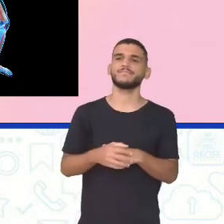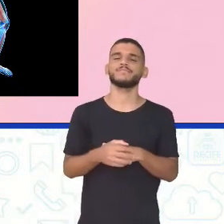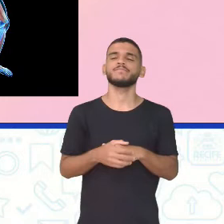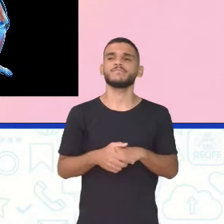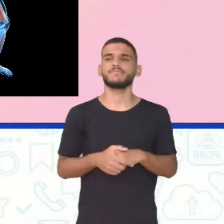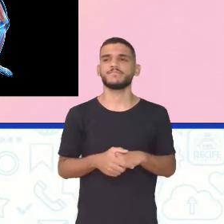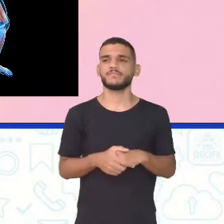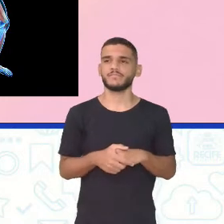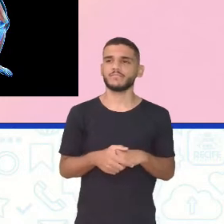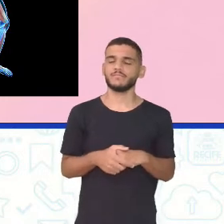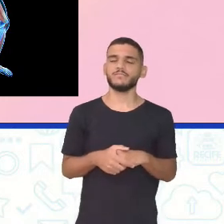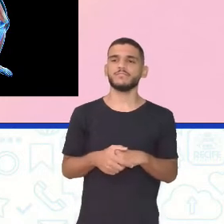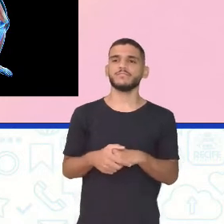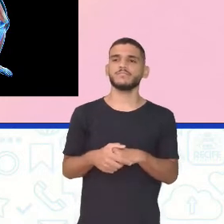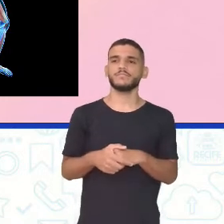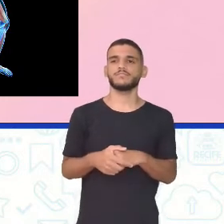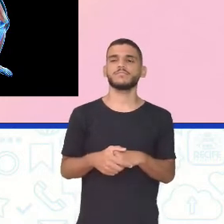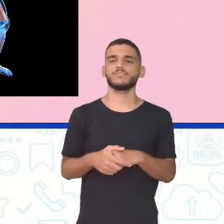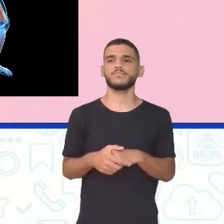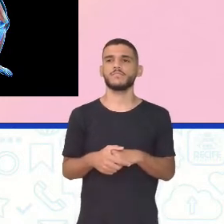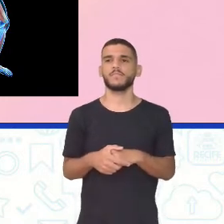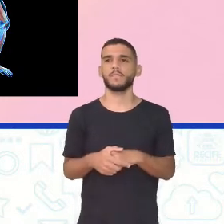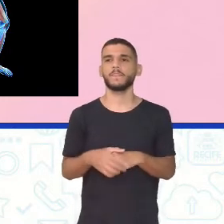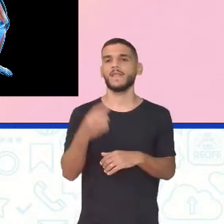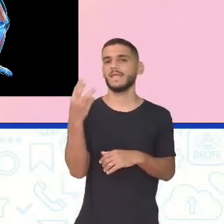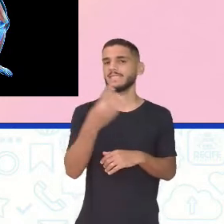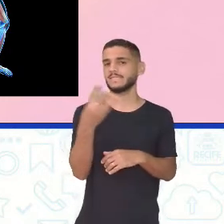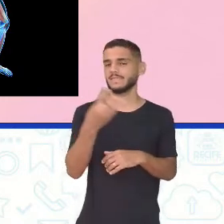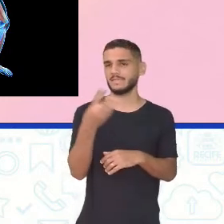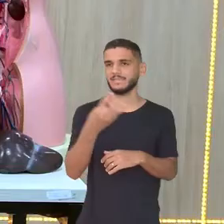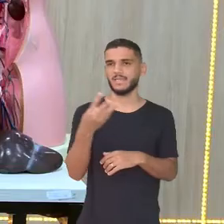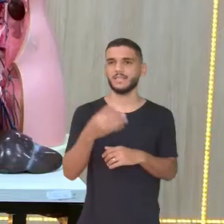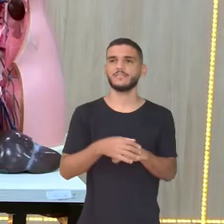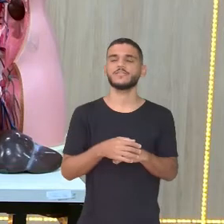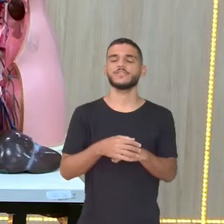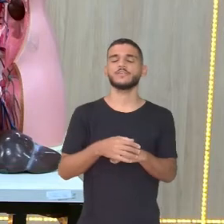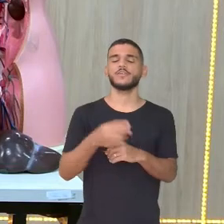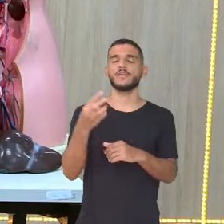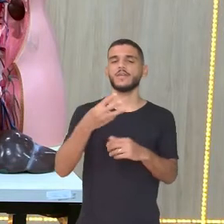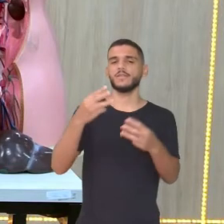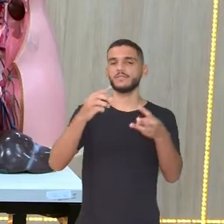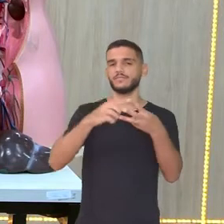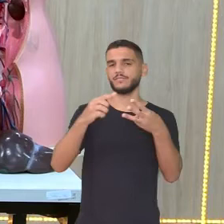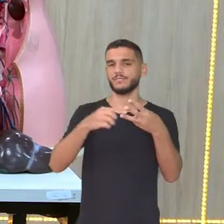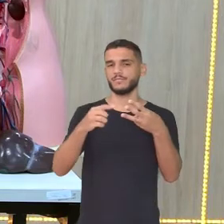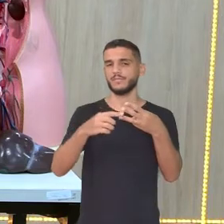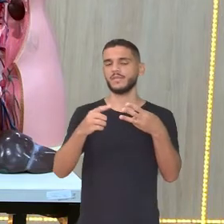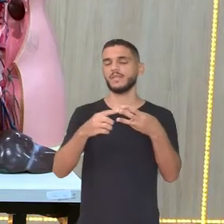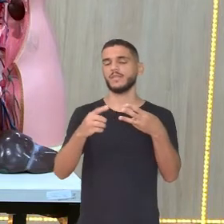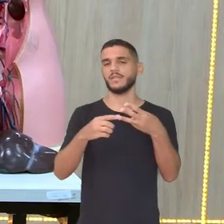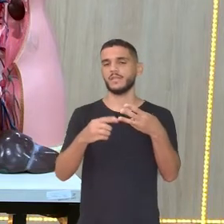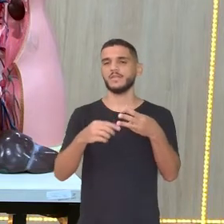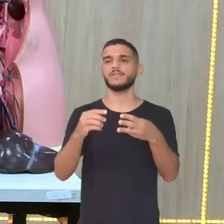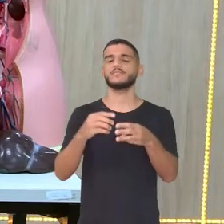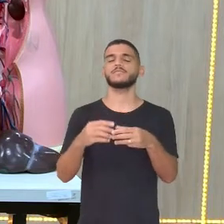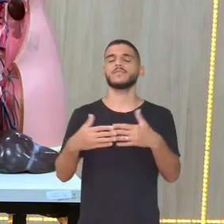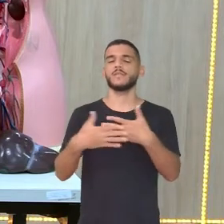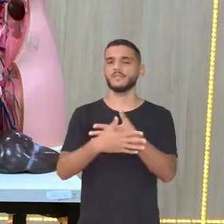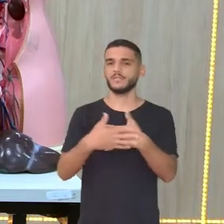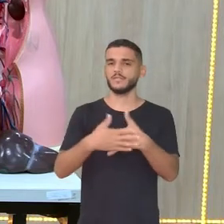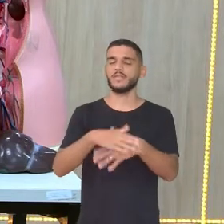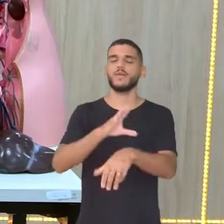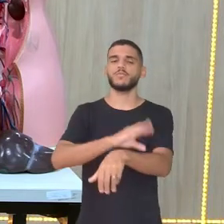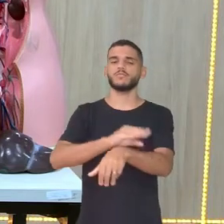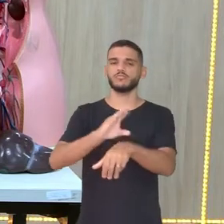lá? Então, aí, os 3 tipos, né? Os 3 tipos de tecido. O tecido